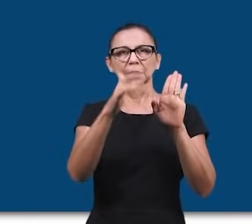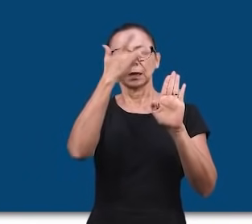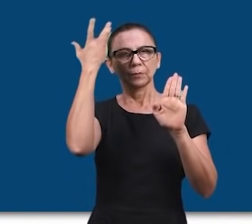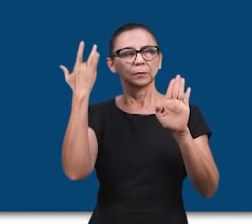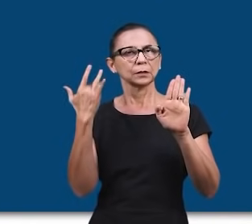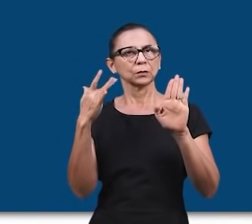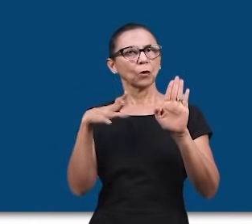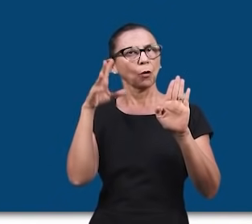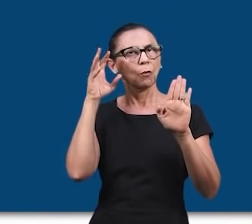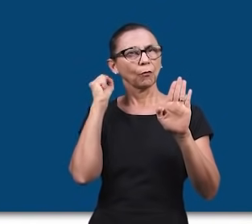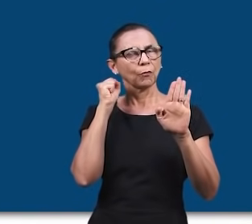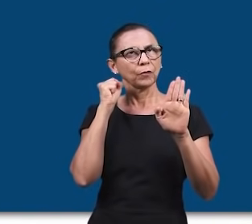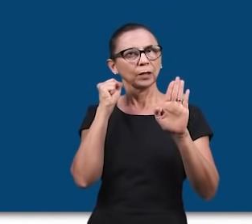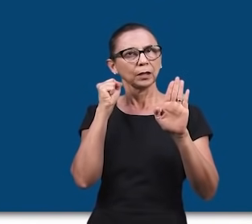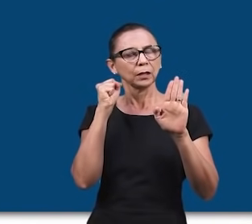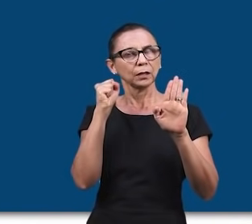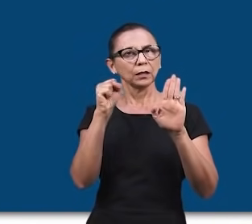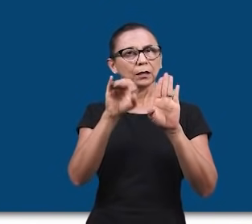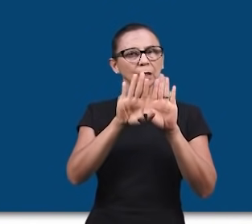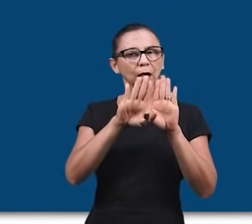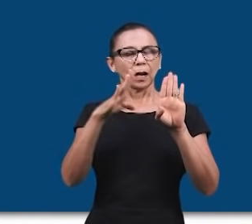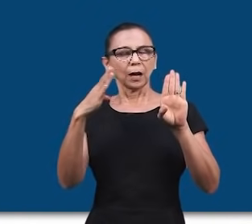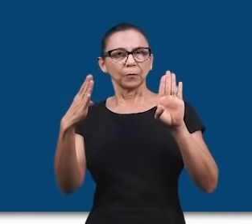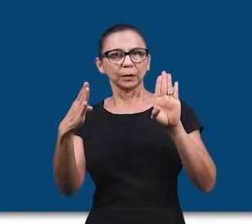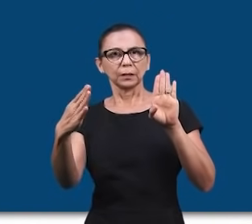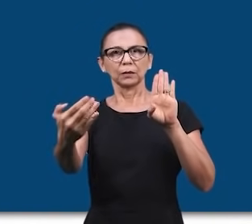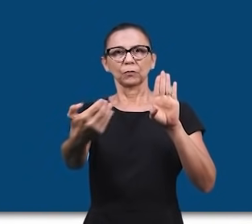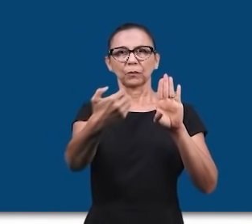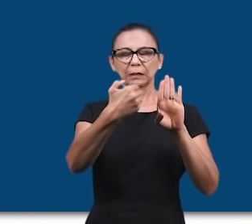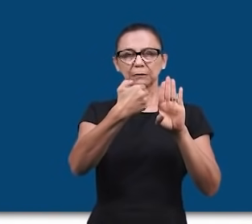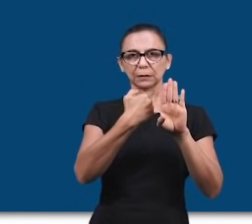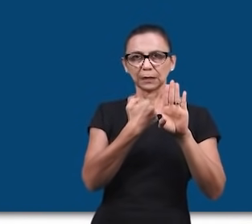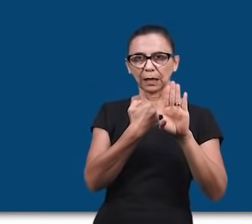em sua casa e com ele cearei e ele comigo.